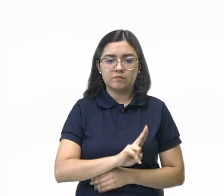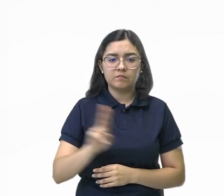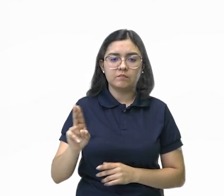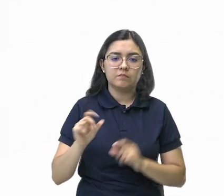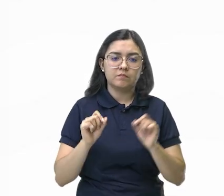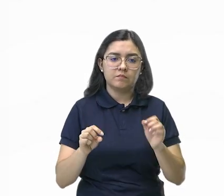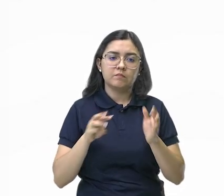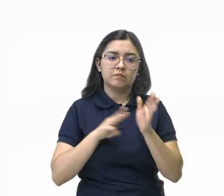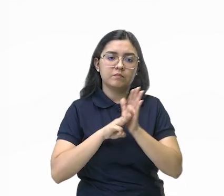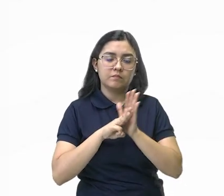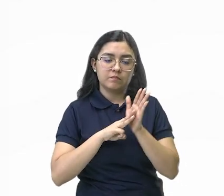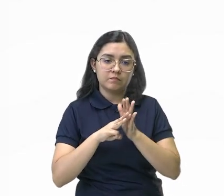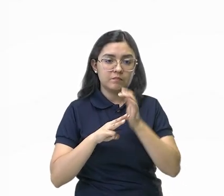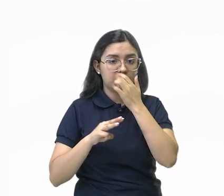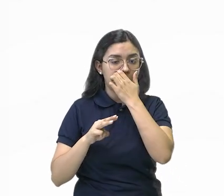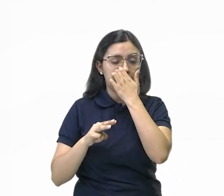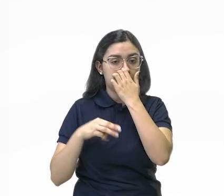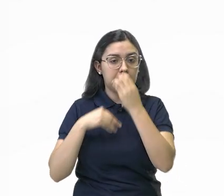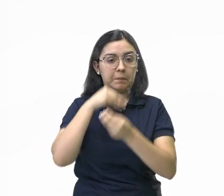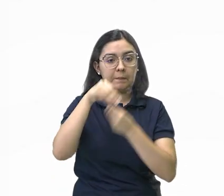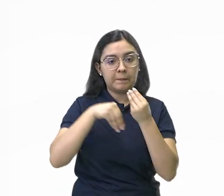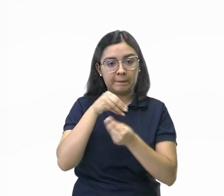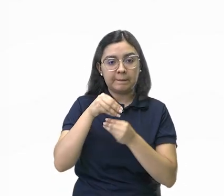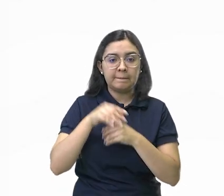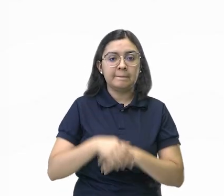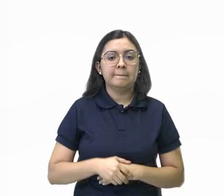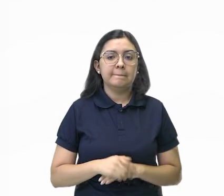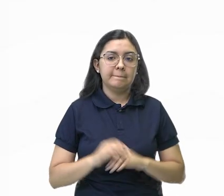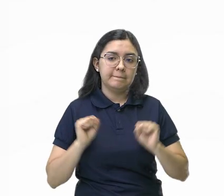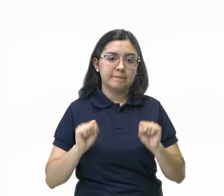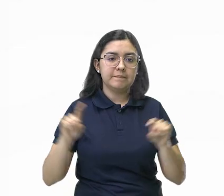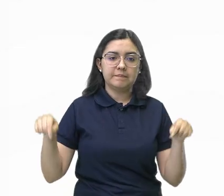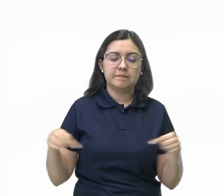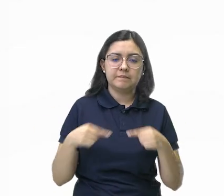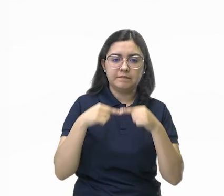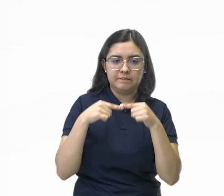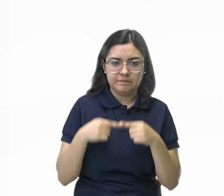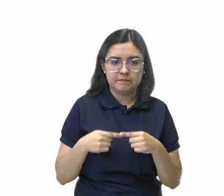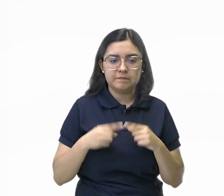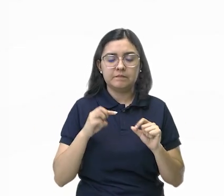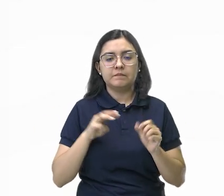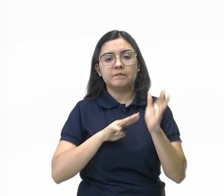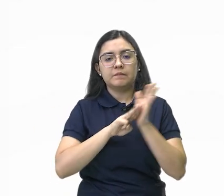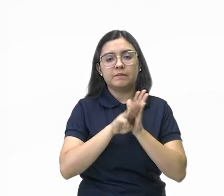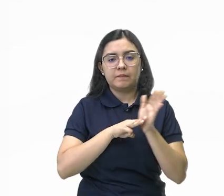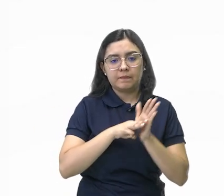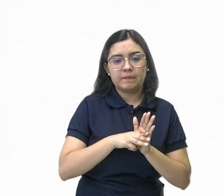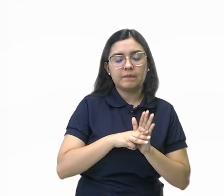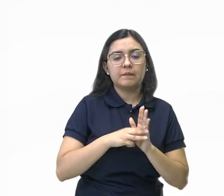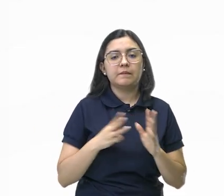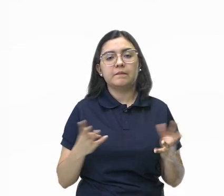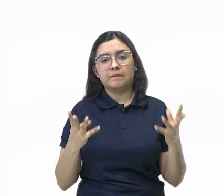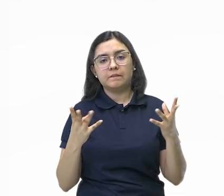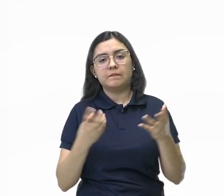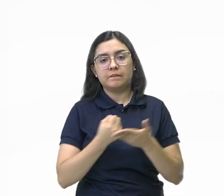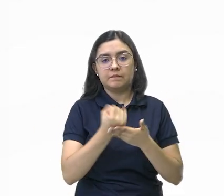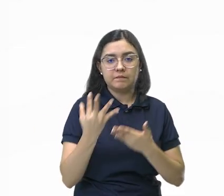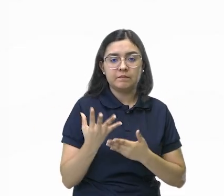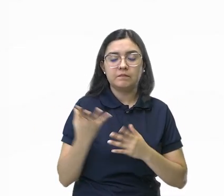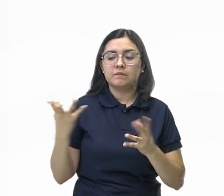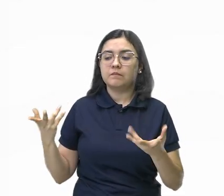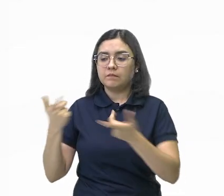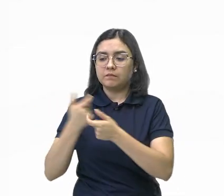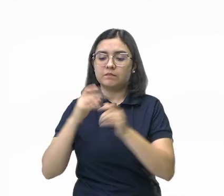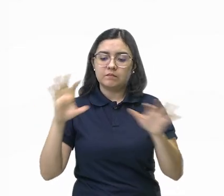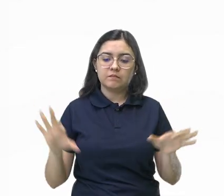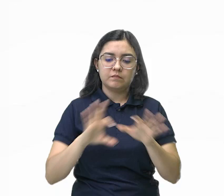método misto, ou método quantitativo, quando você combina, né, o método quantitativo e o qualitativo para ter um